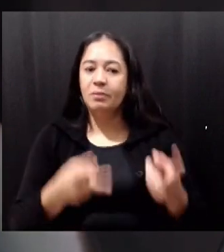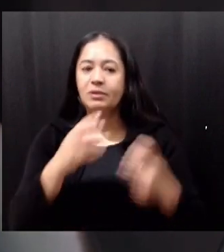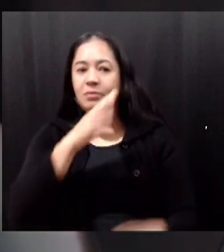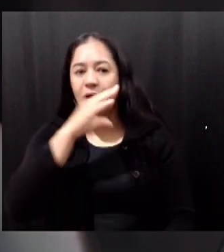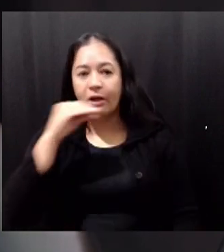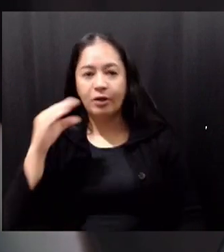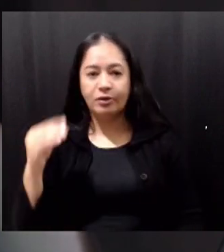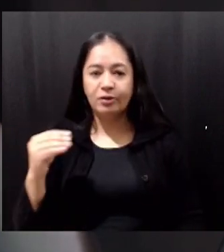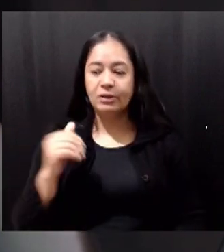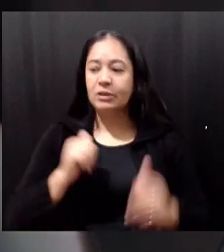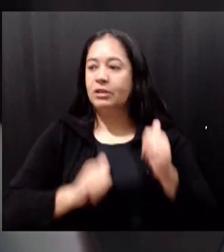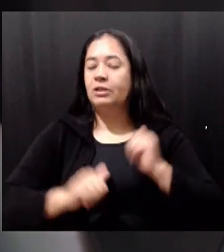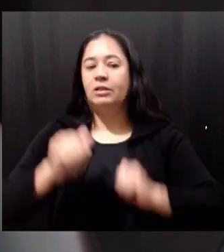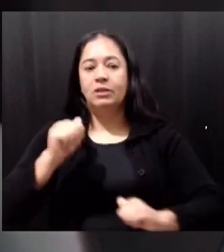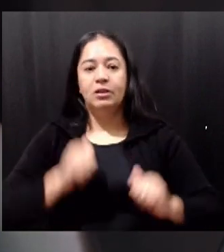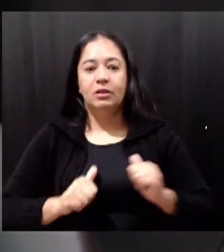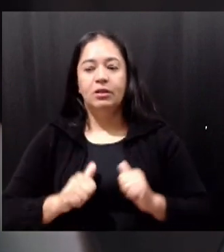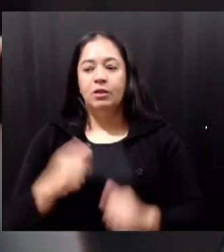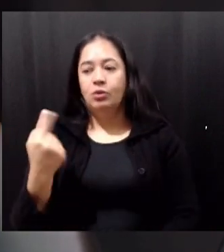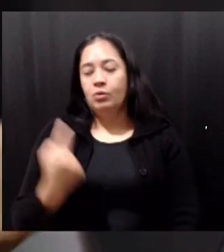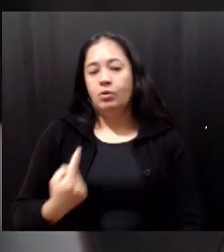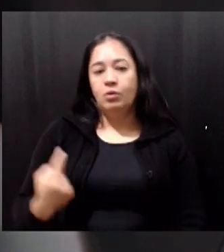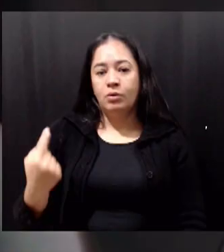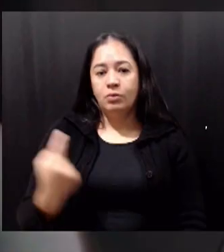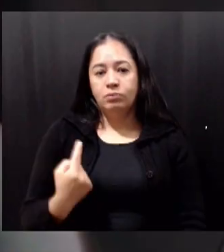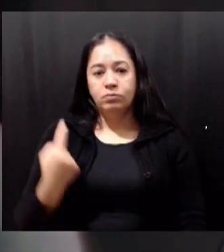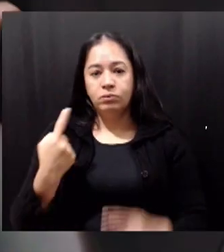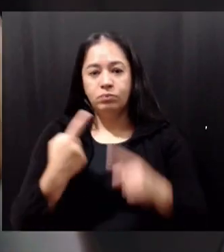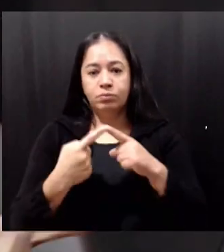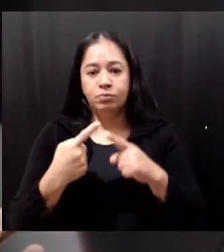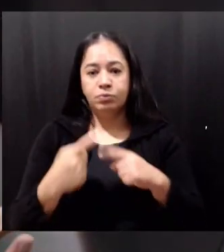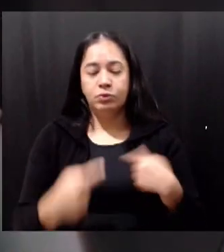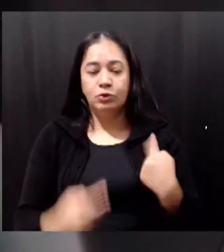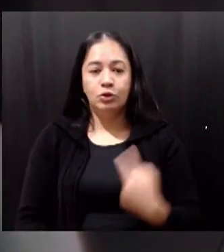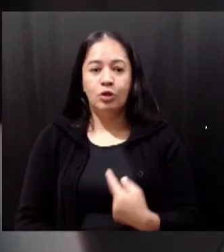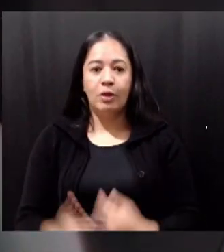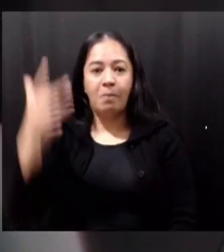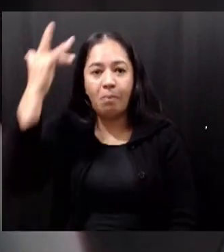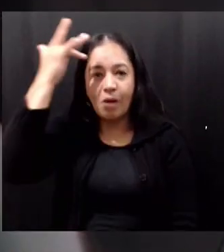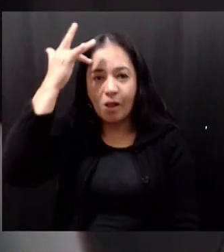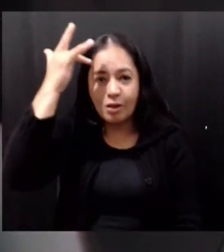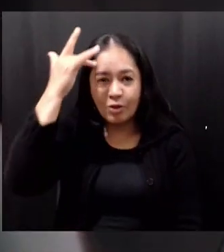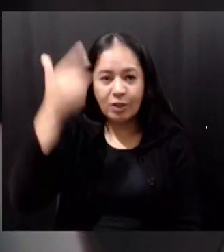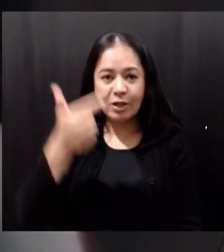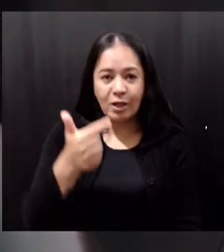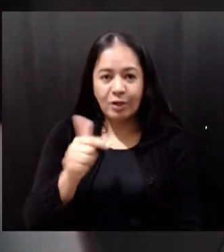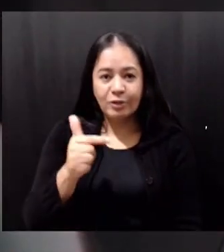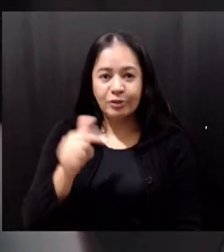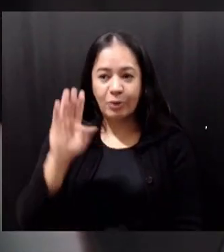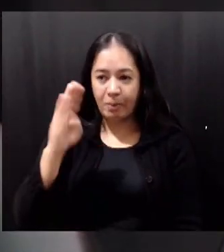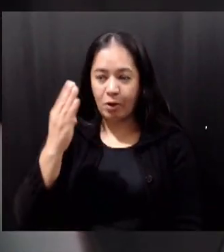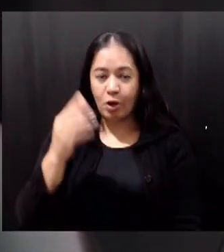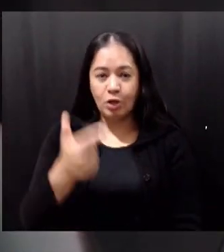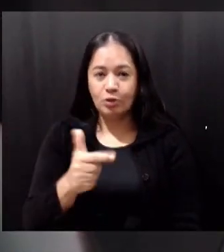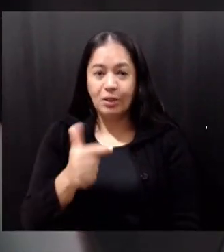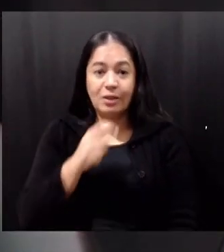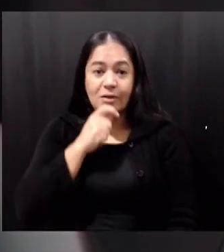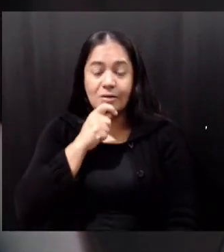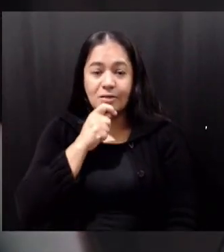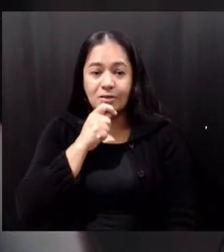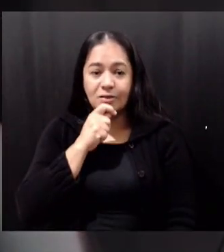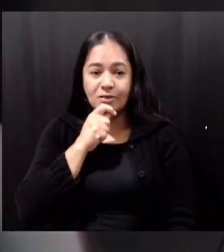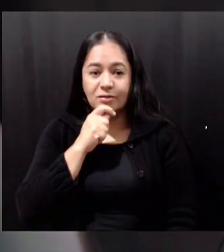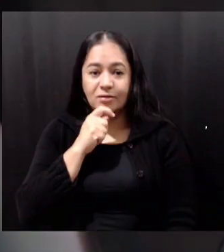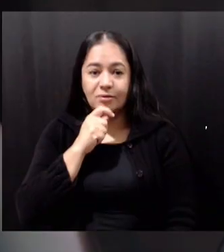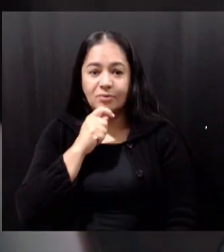ansiosos, se isolando, né? Porque a gente não tem uma maturidade biológica em termos de desenvolvimento de córtex pré-frontal, por exemplo,